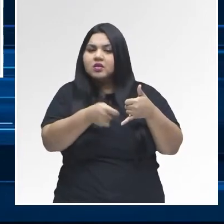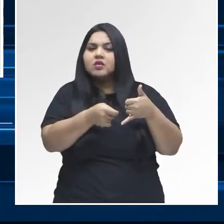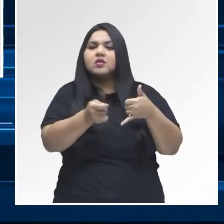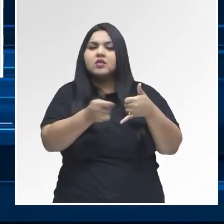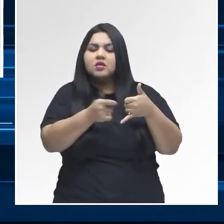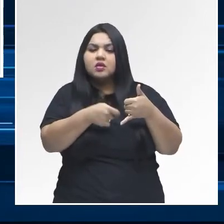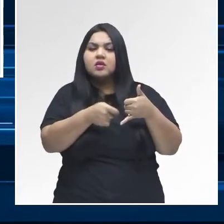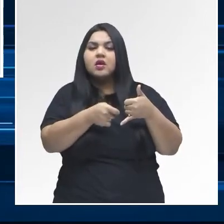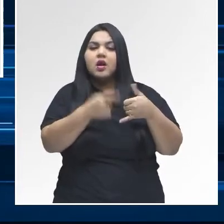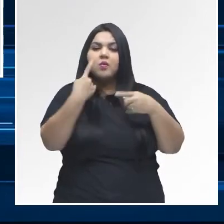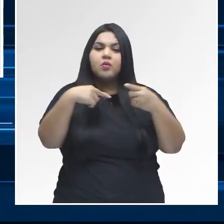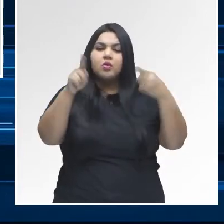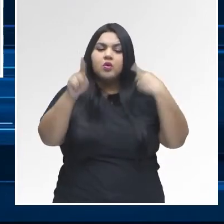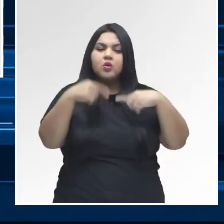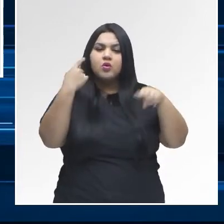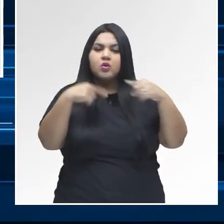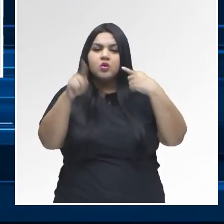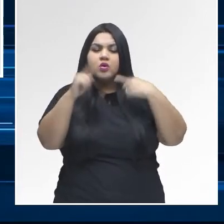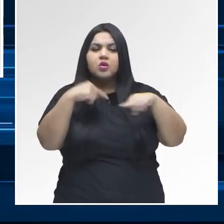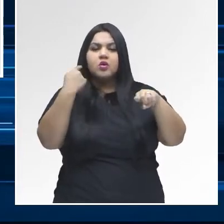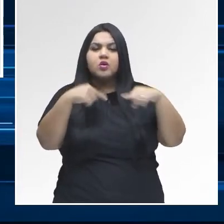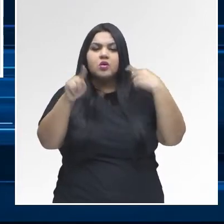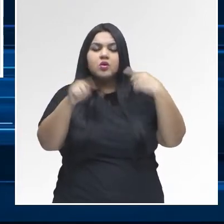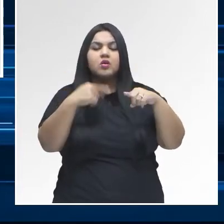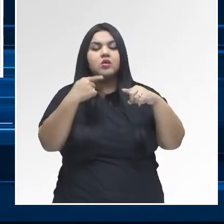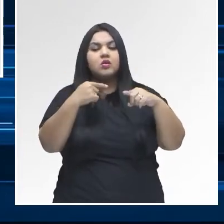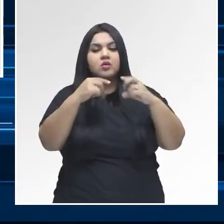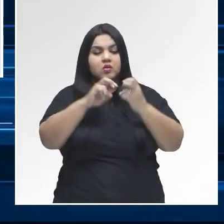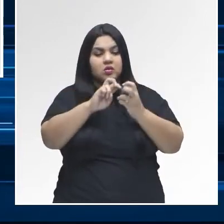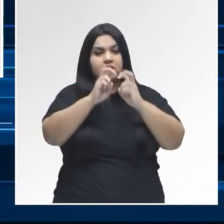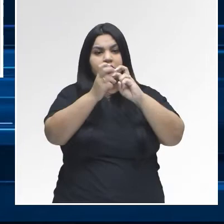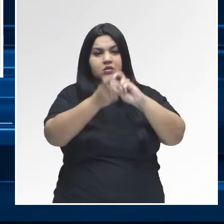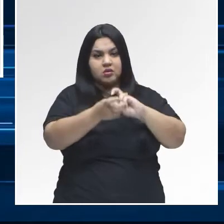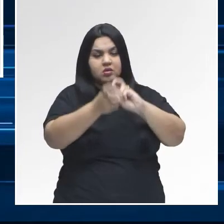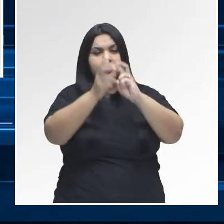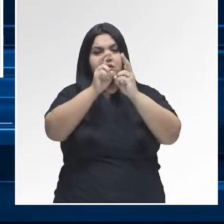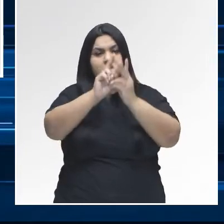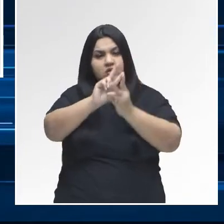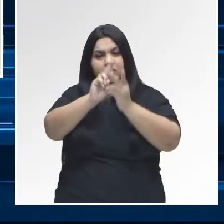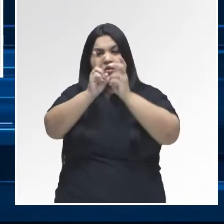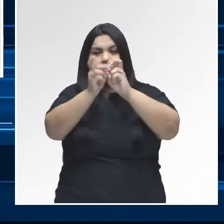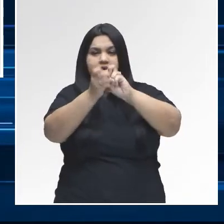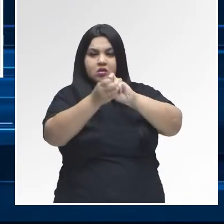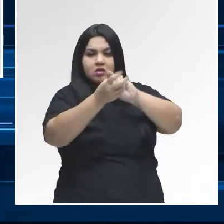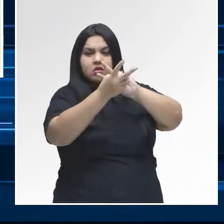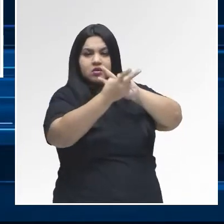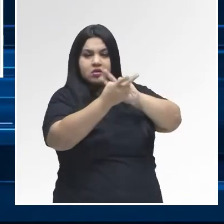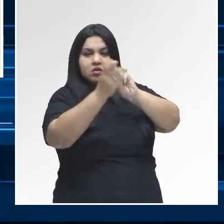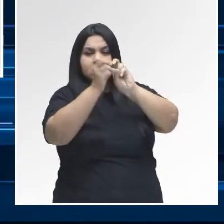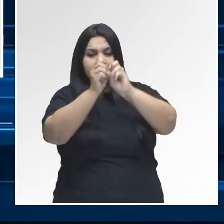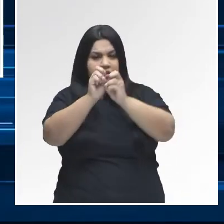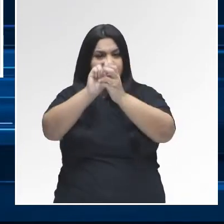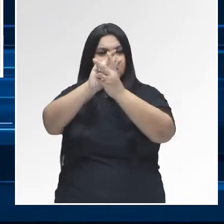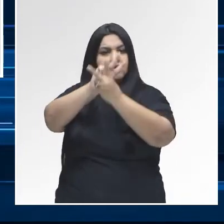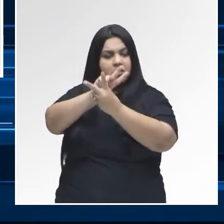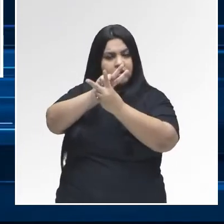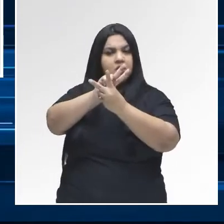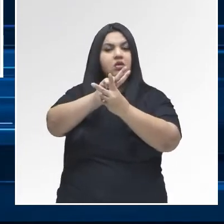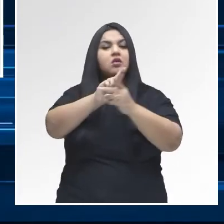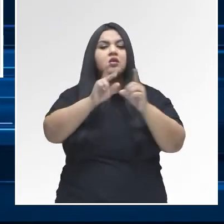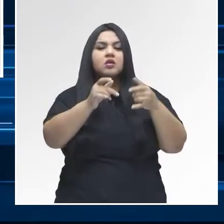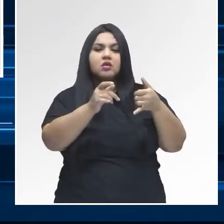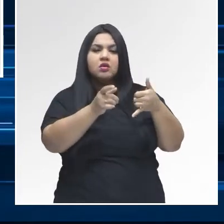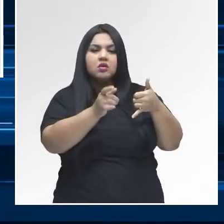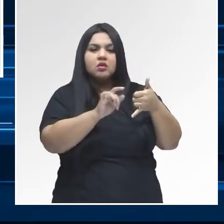à musicalidade que rola ali nas rodas de capoeira, quando as pessoas estão jogando capoeira. O berimbau é utilizado